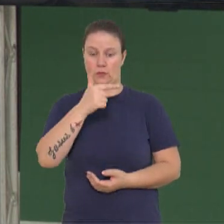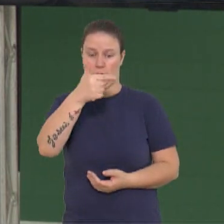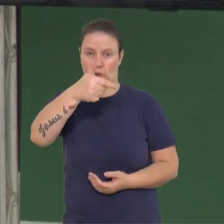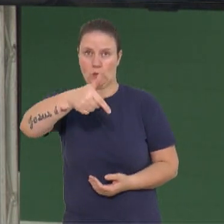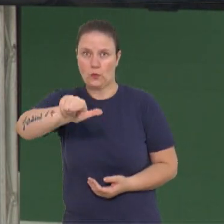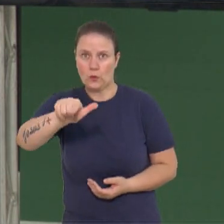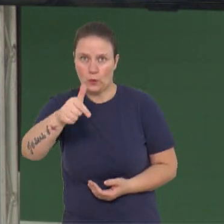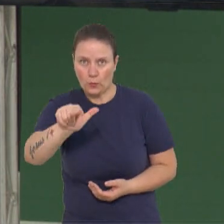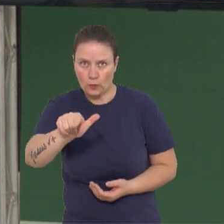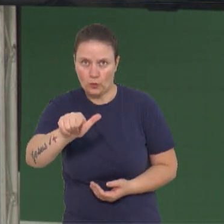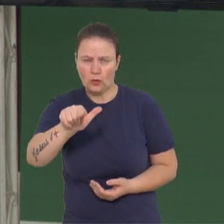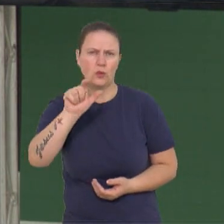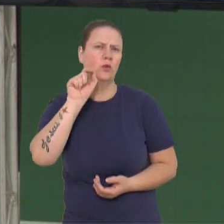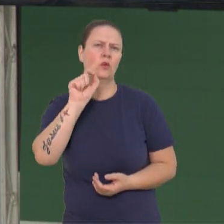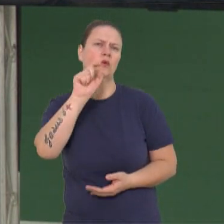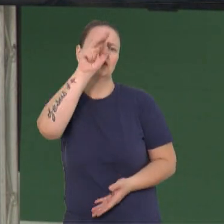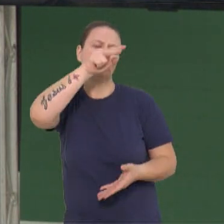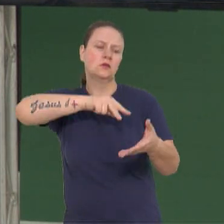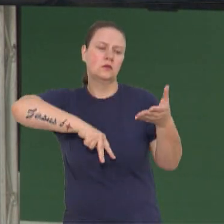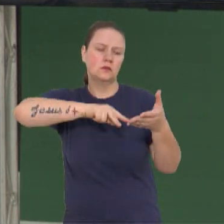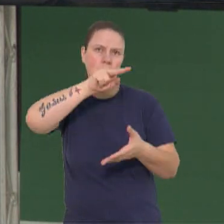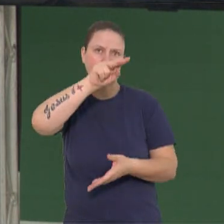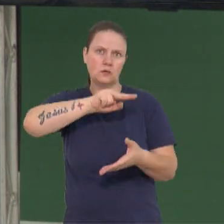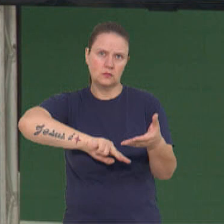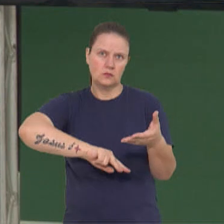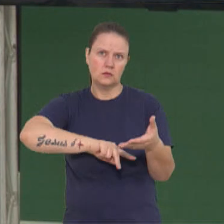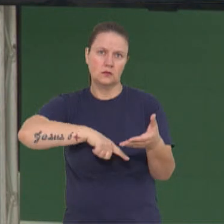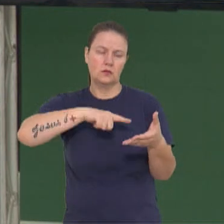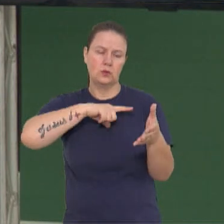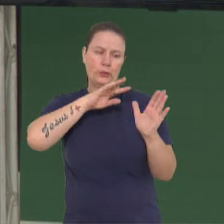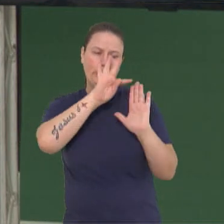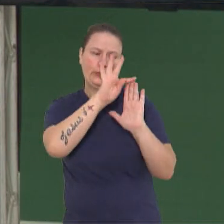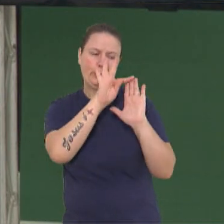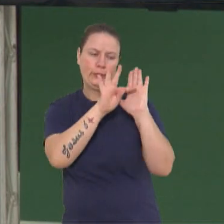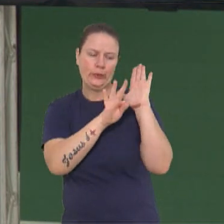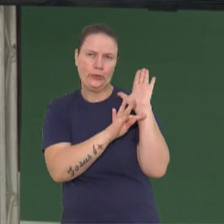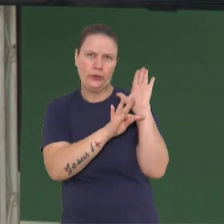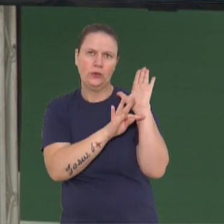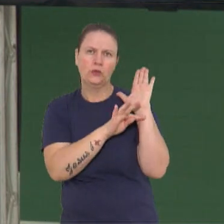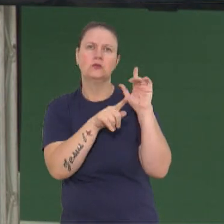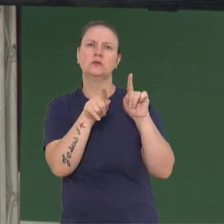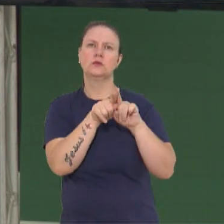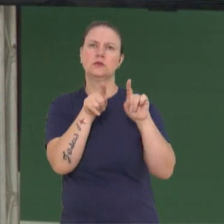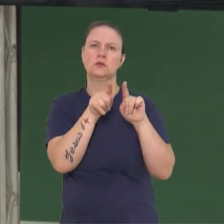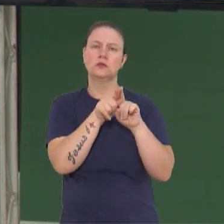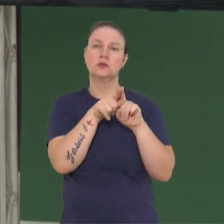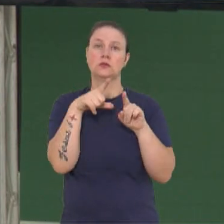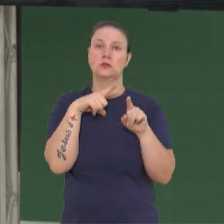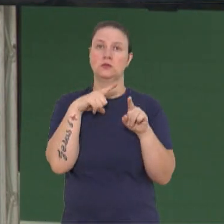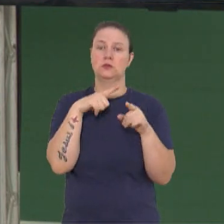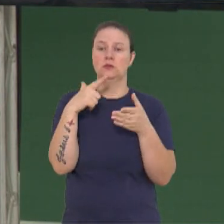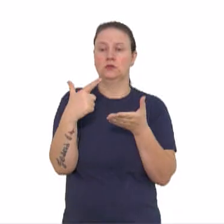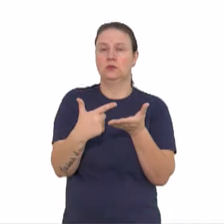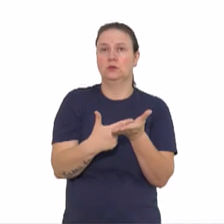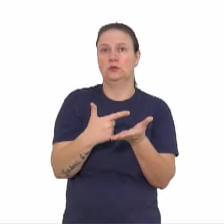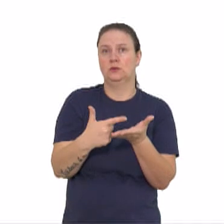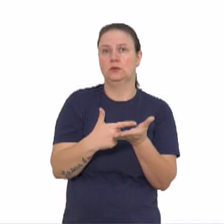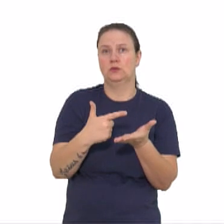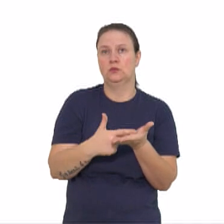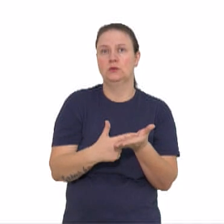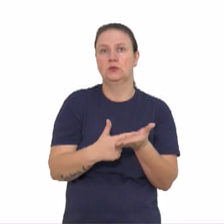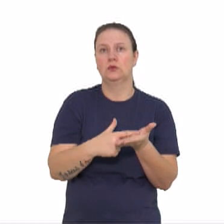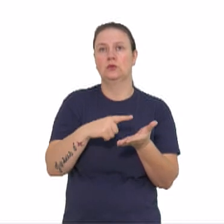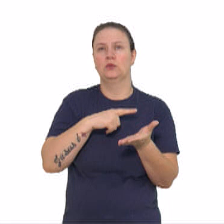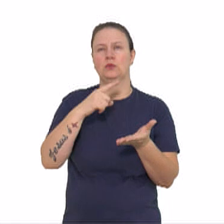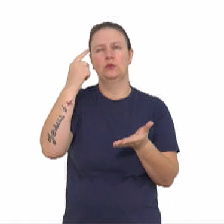Novamente, o que vocês devem ler? Os textos e fragmentos de Heráclito contidos na